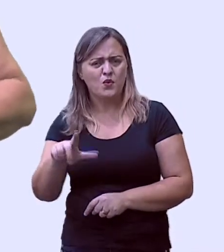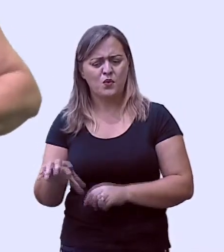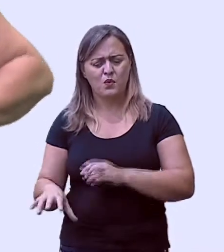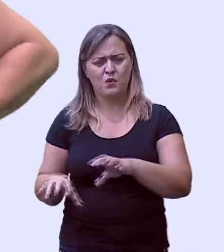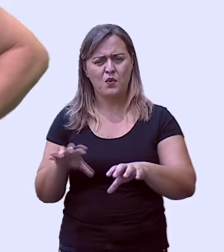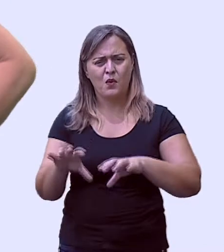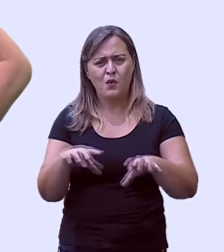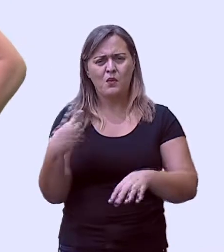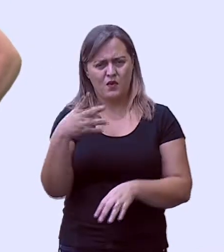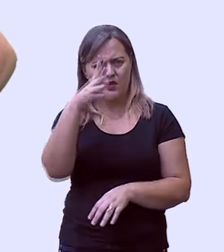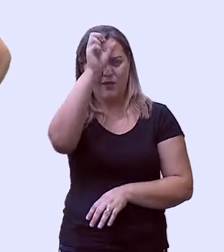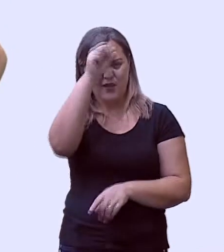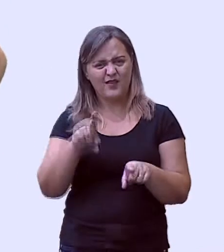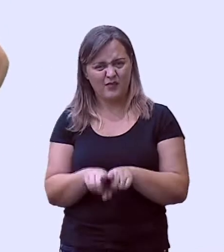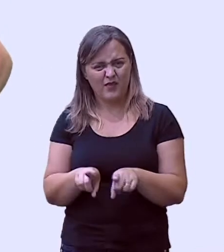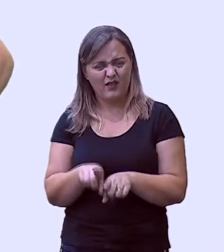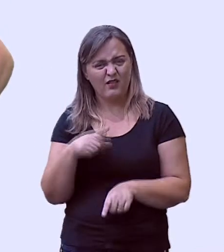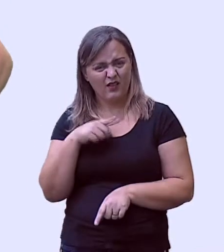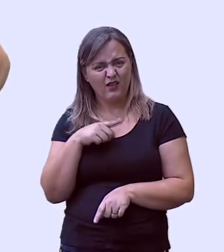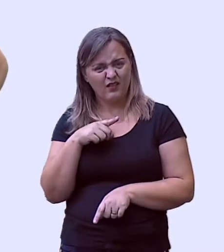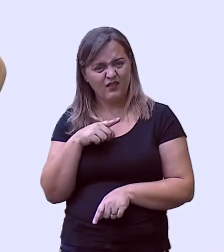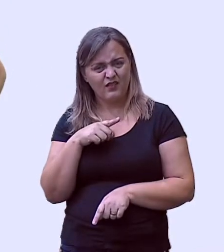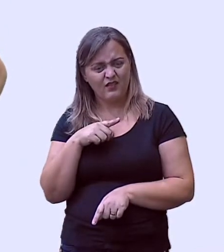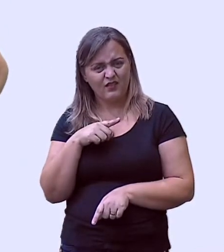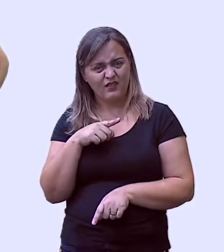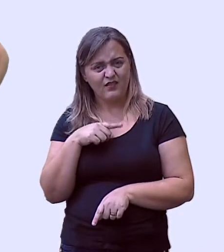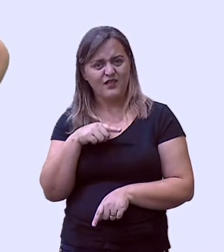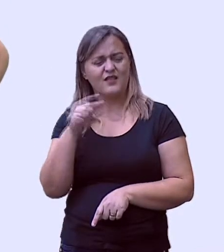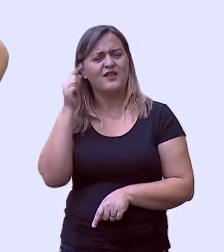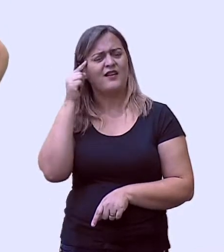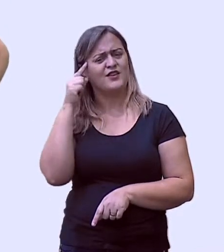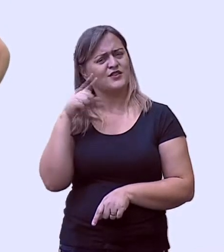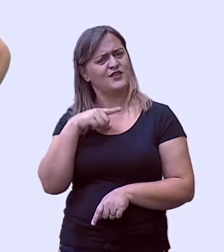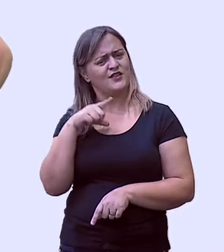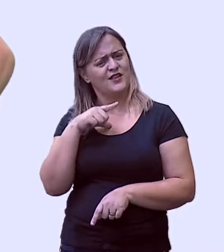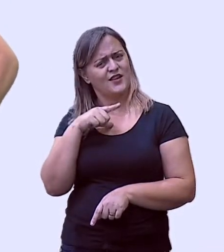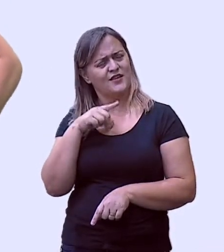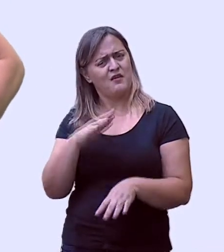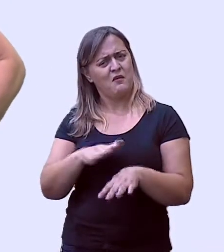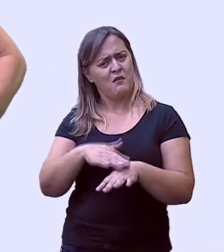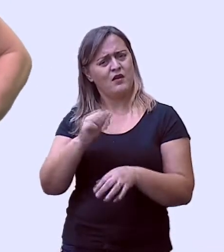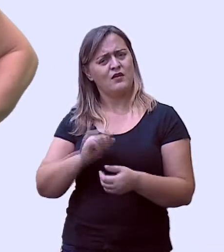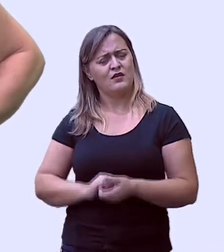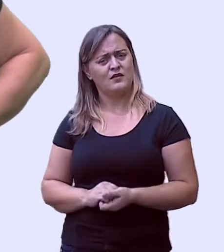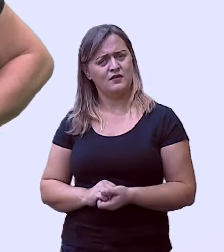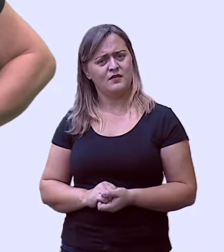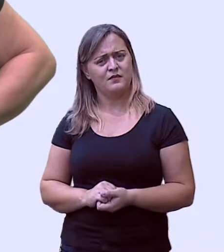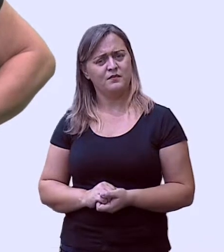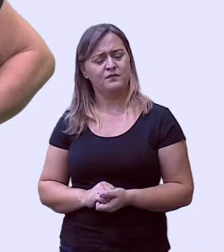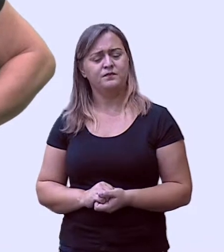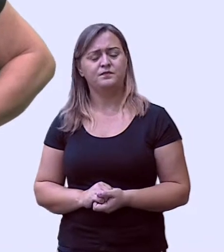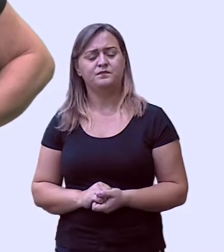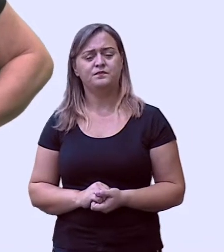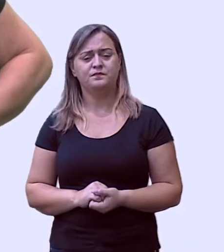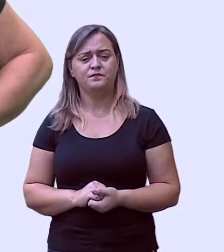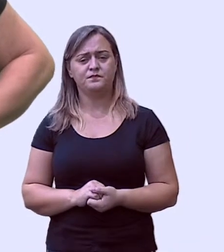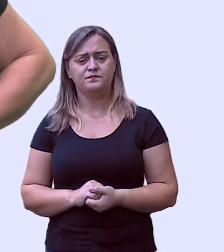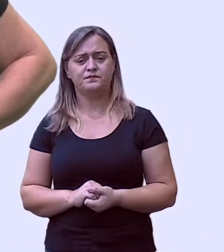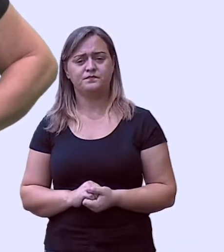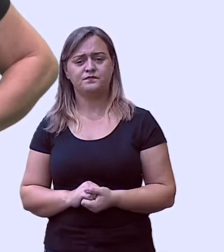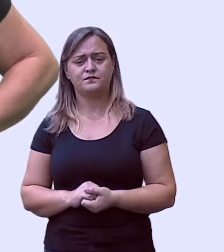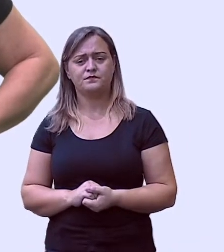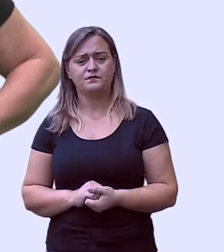E aí, pessoal, o que vocês acham? A gente pode falar um pouquinho mais, dizendo que, olha só,